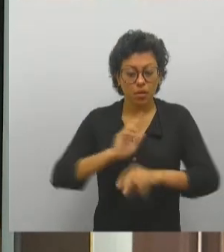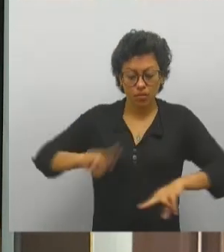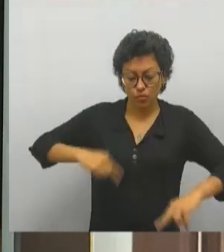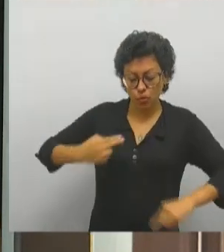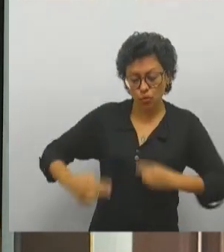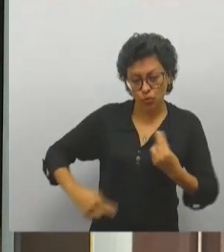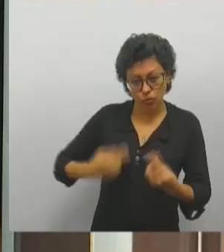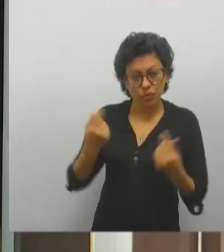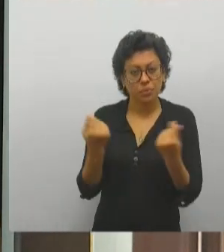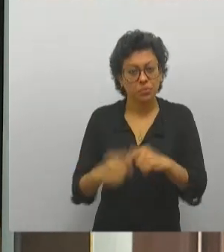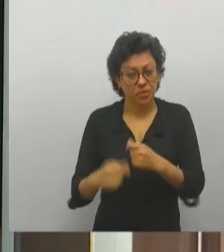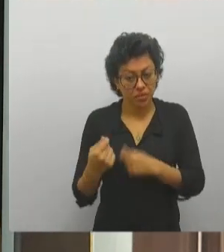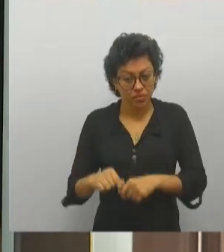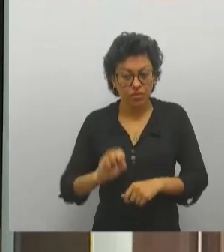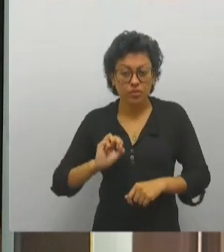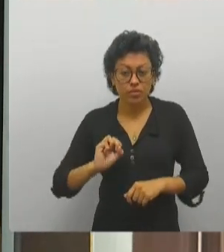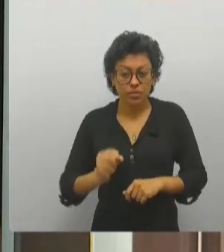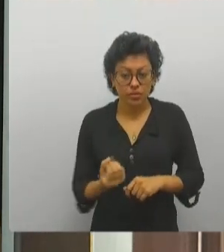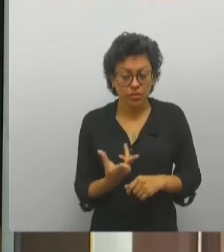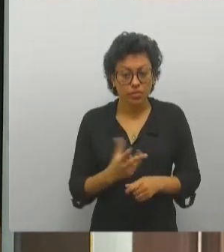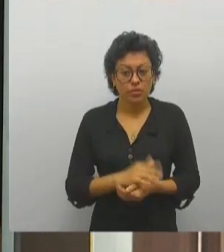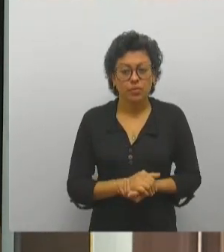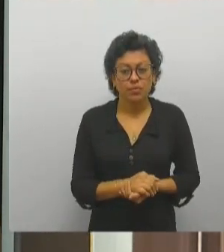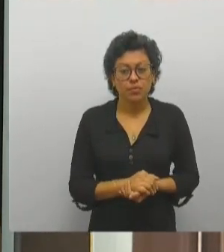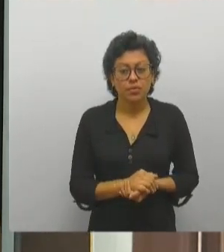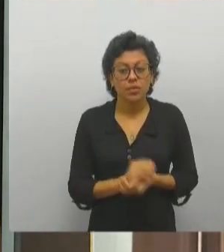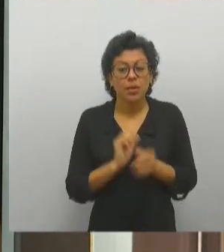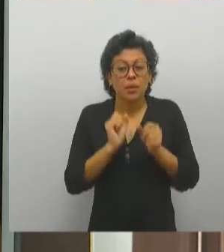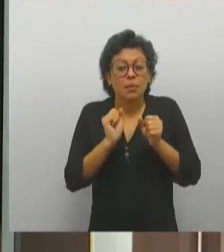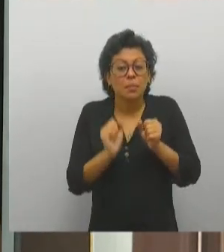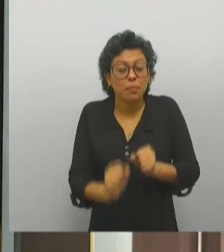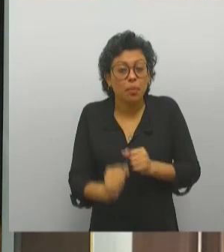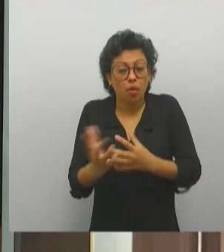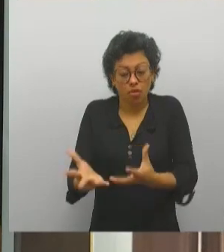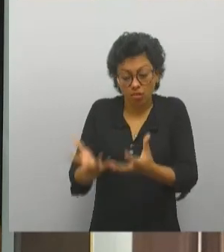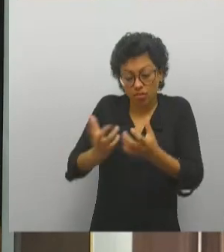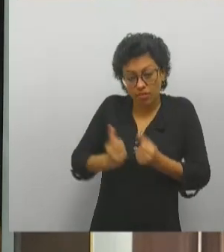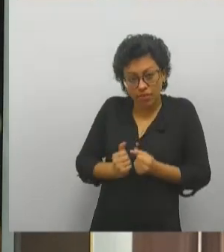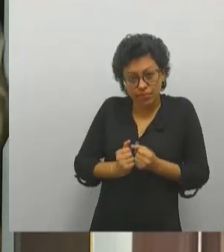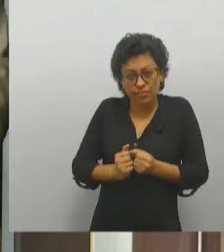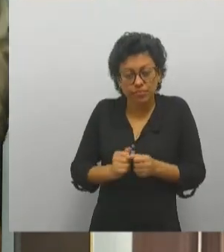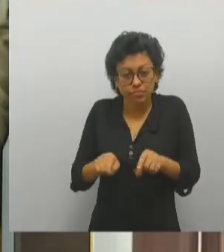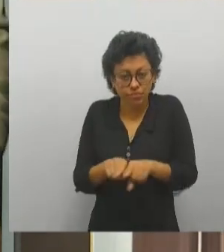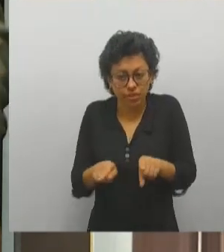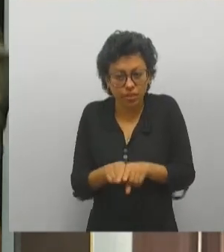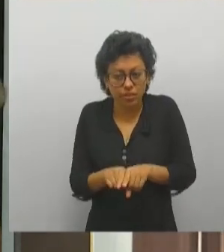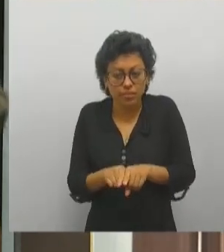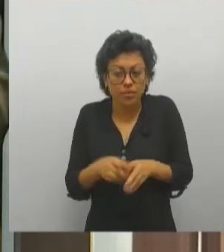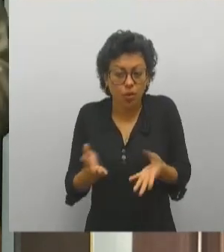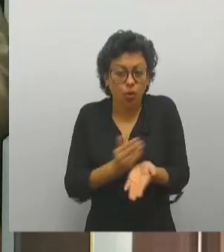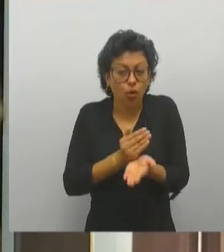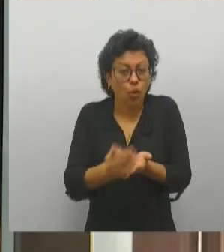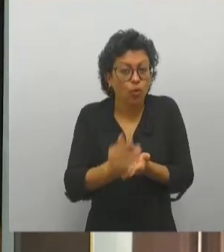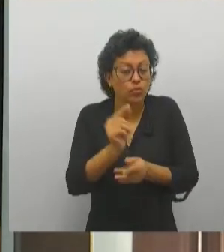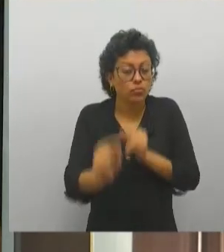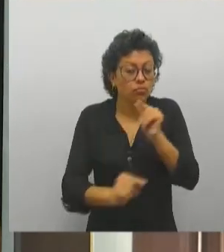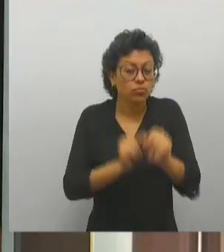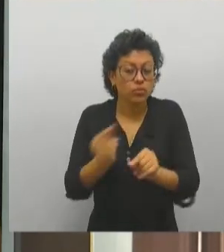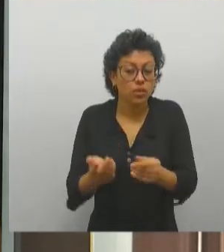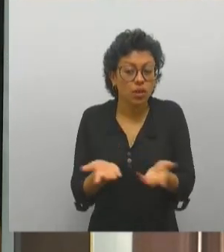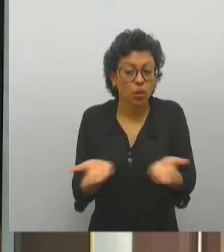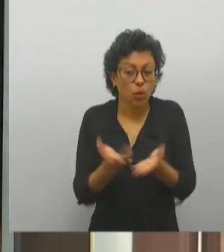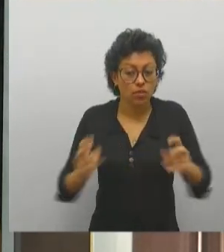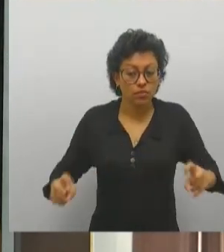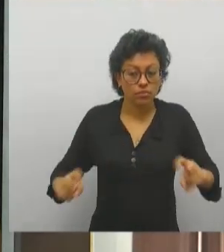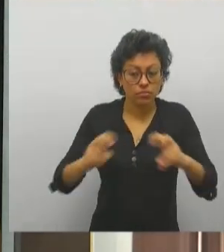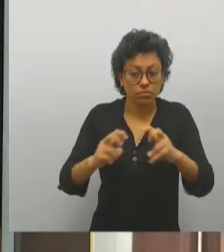cirurgia, fazer um transplante e possa ali receber o sangue. Então, a partir de hoje, a Câmara